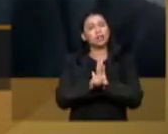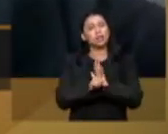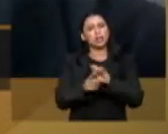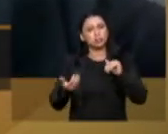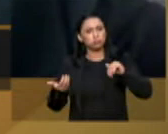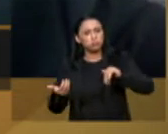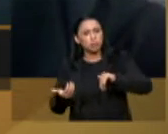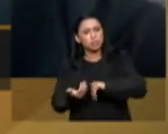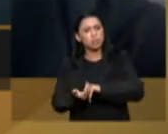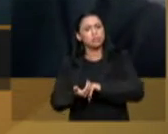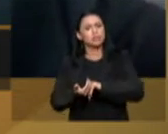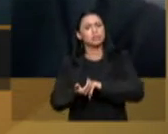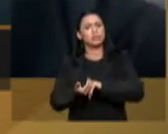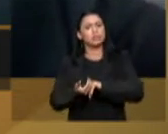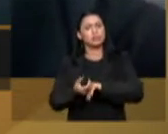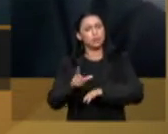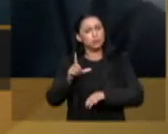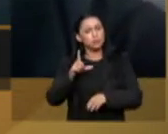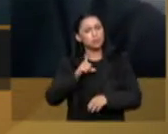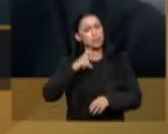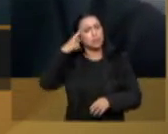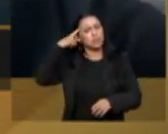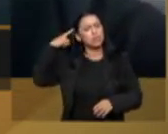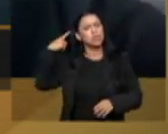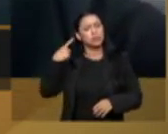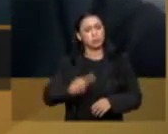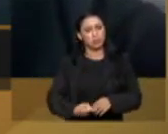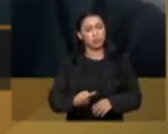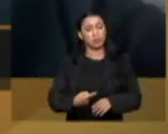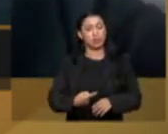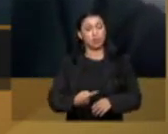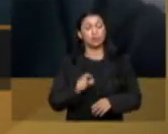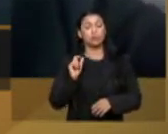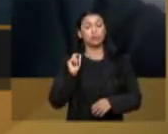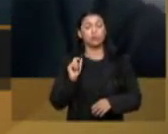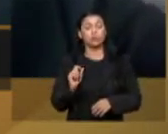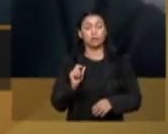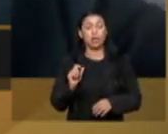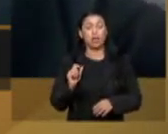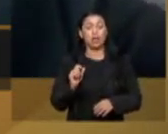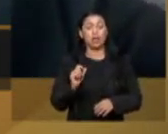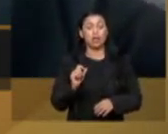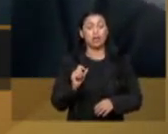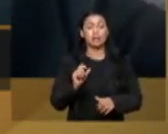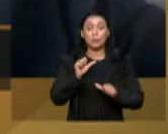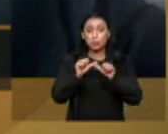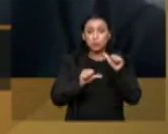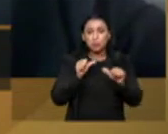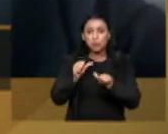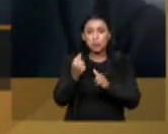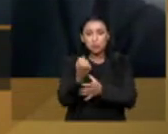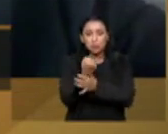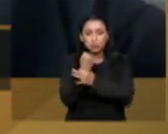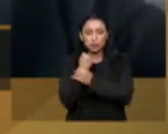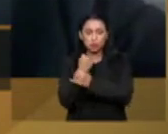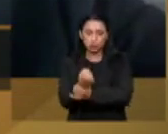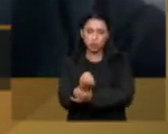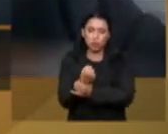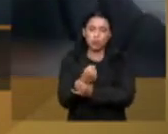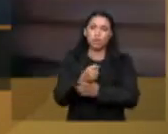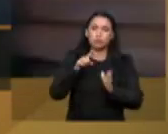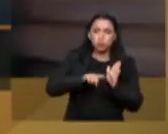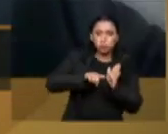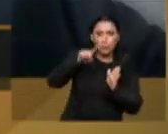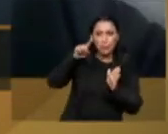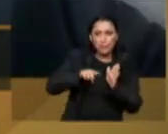legislador constituinte ter determinado esta válvula de segurança e equilíbrio da tributação,